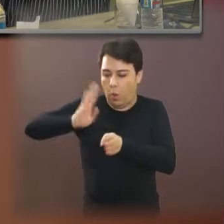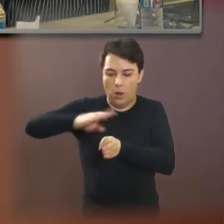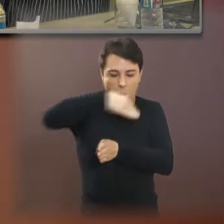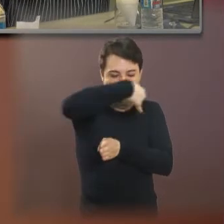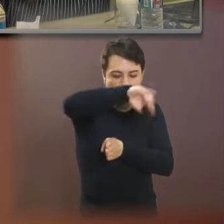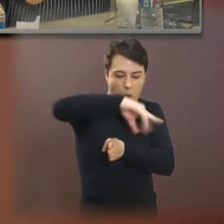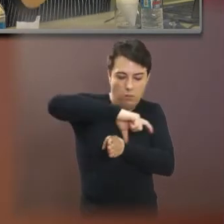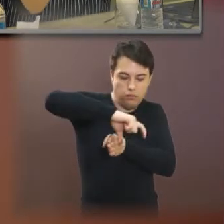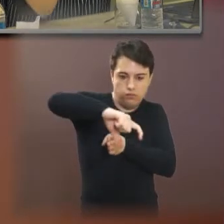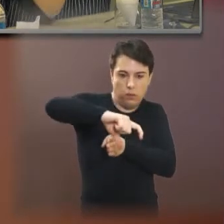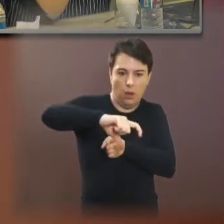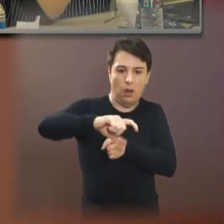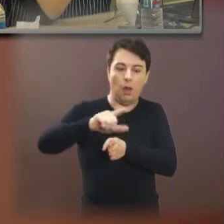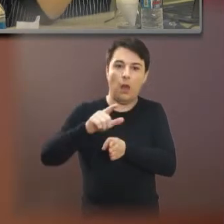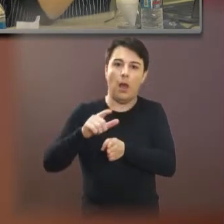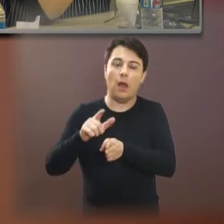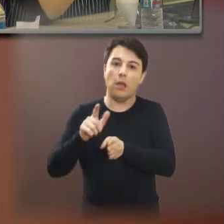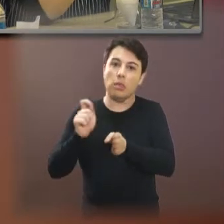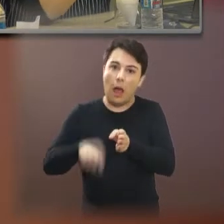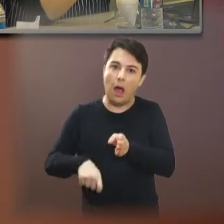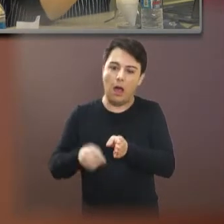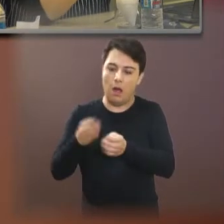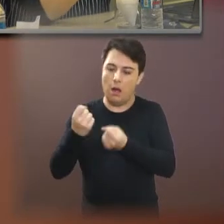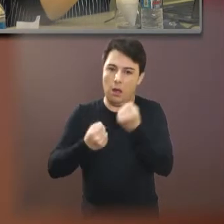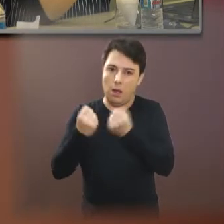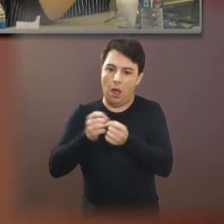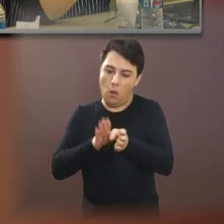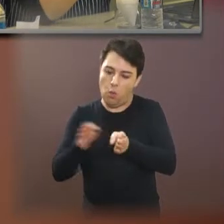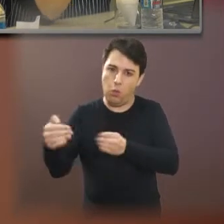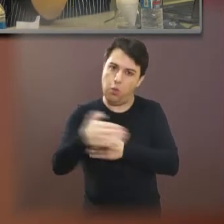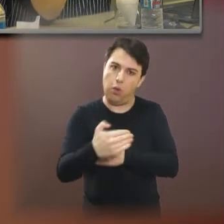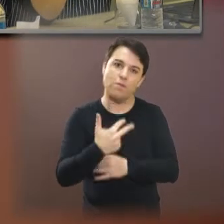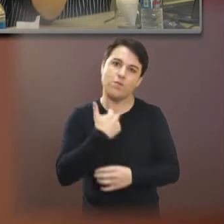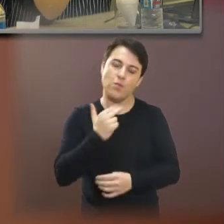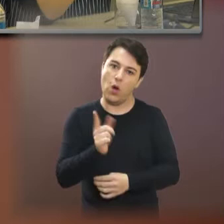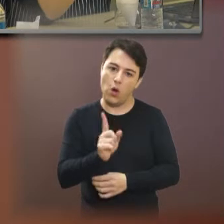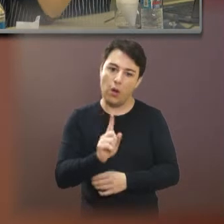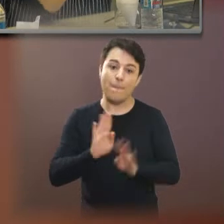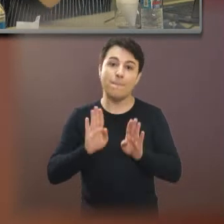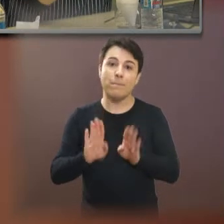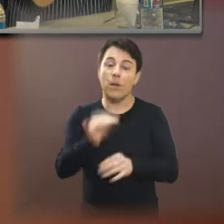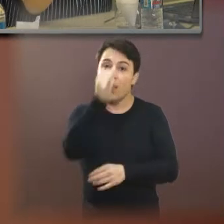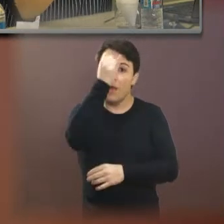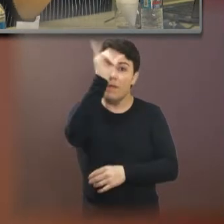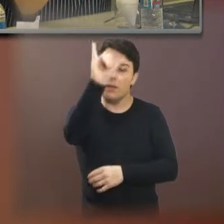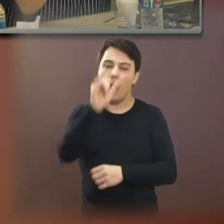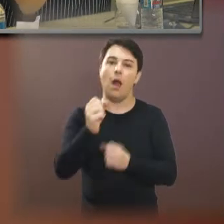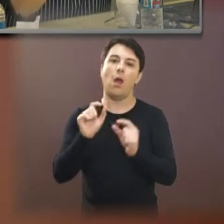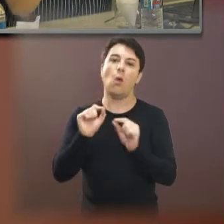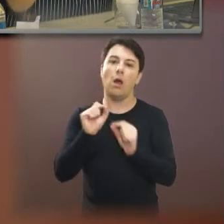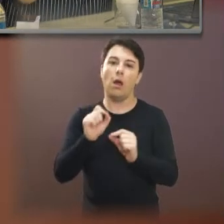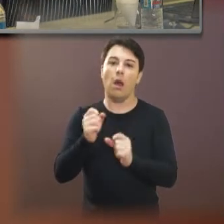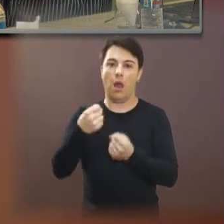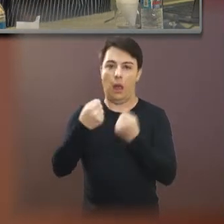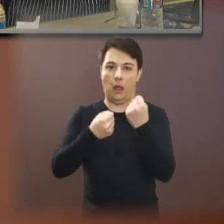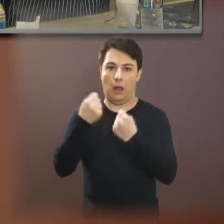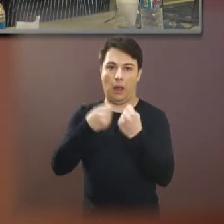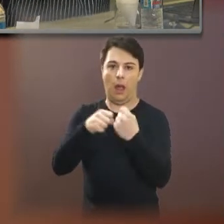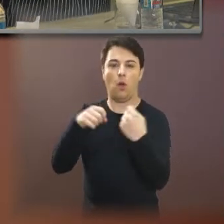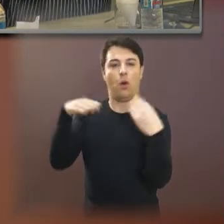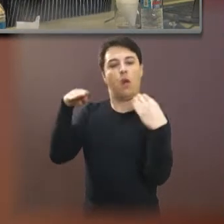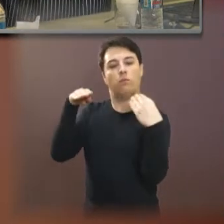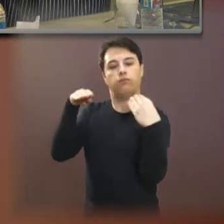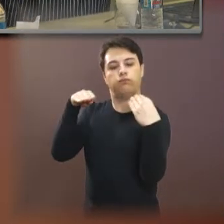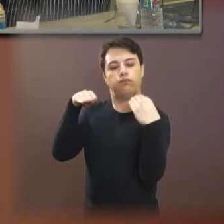de automóveis, mas ele tem a função de evitar que o carro saia de um sentido